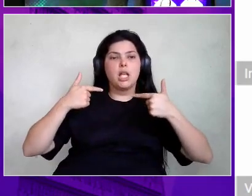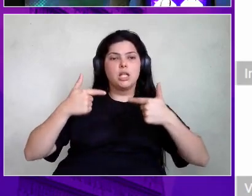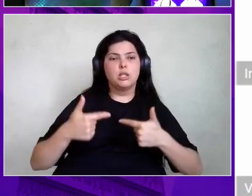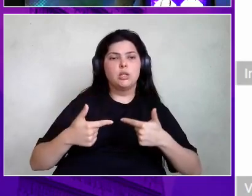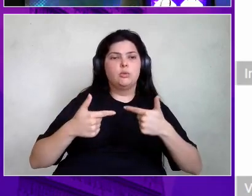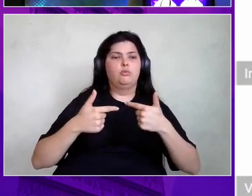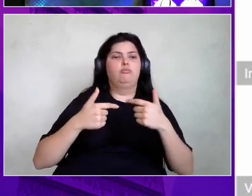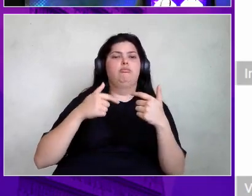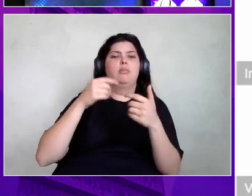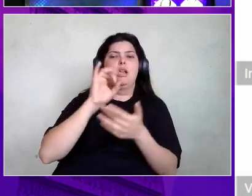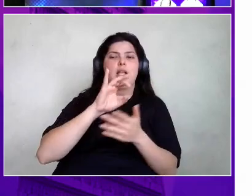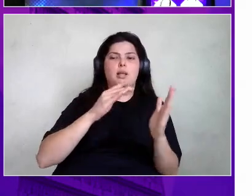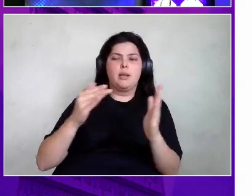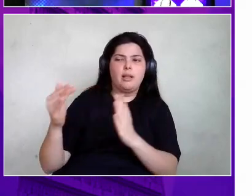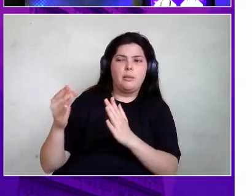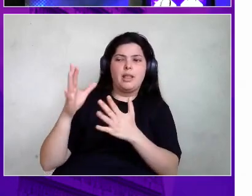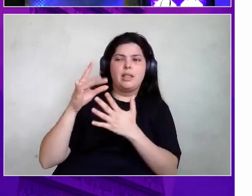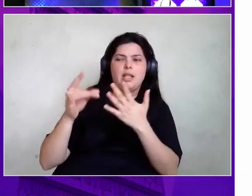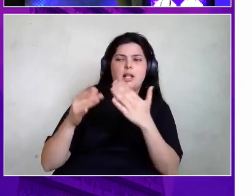etapa são os detalhes de implementação.